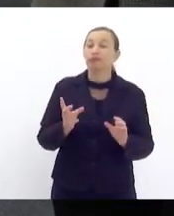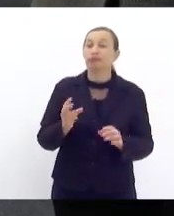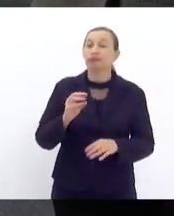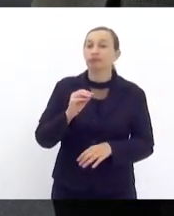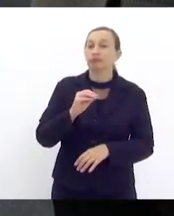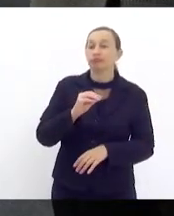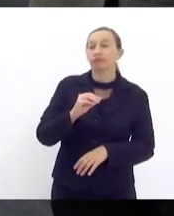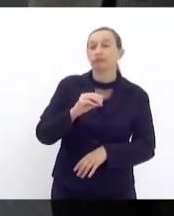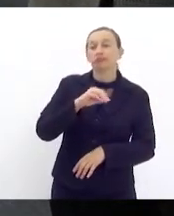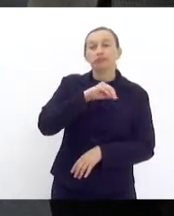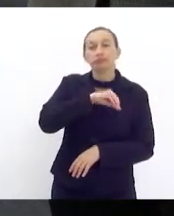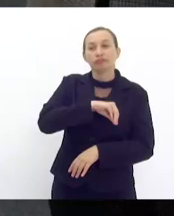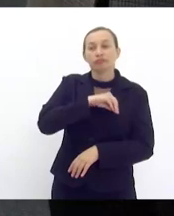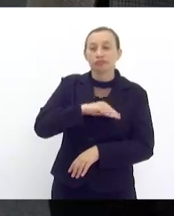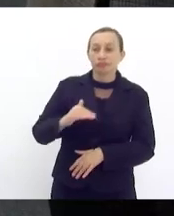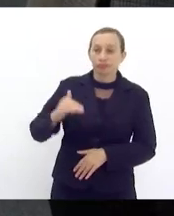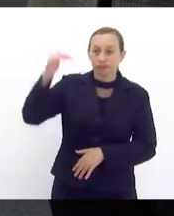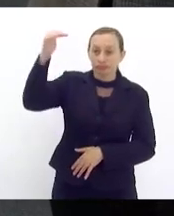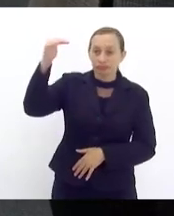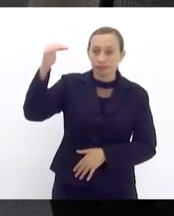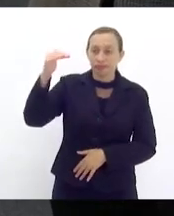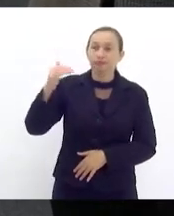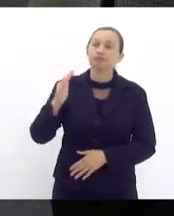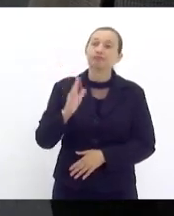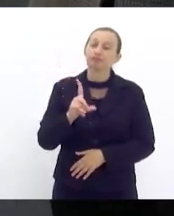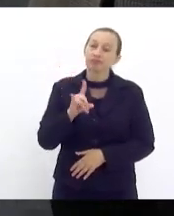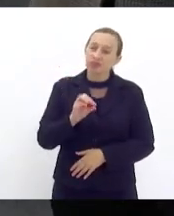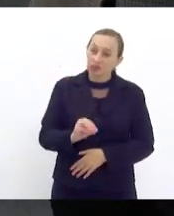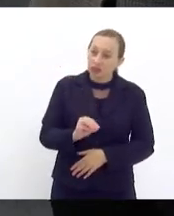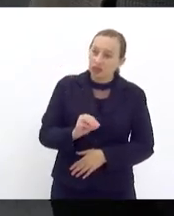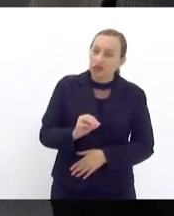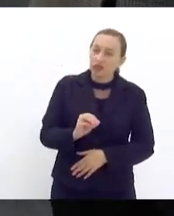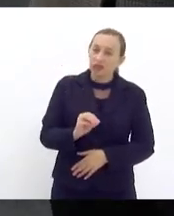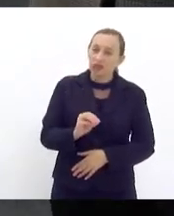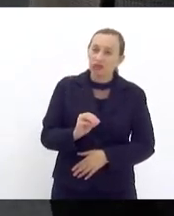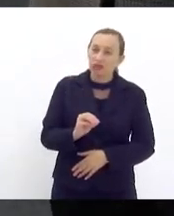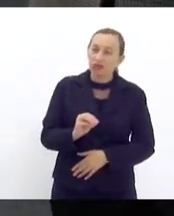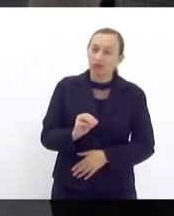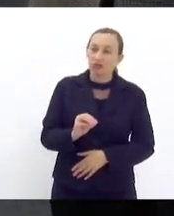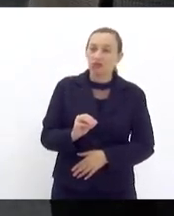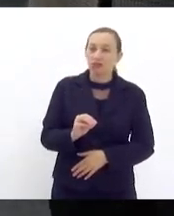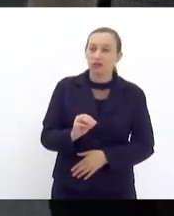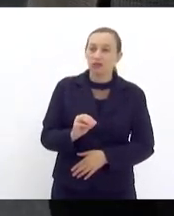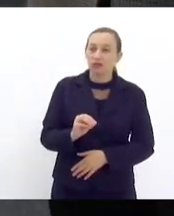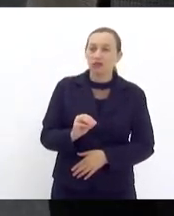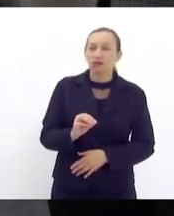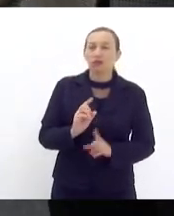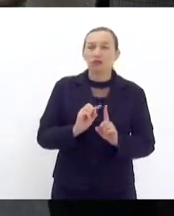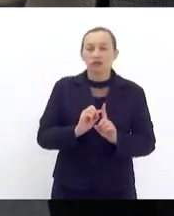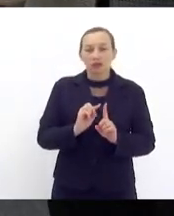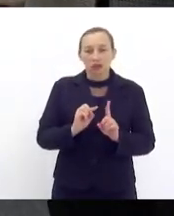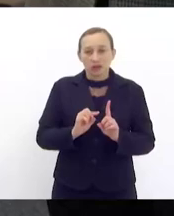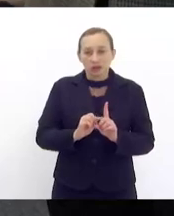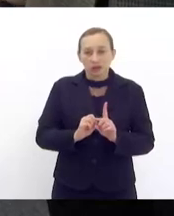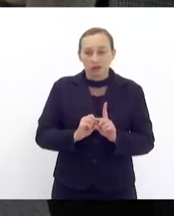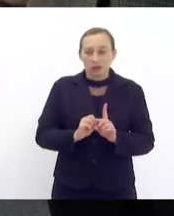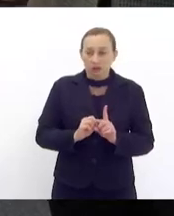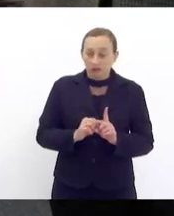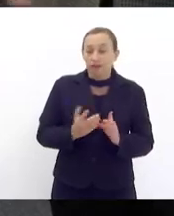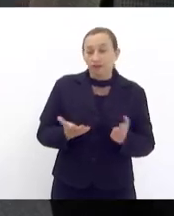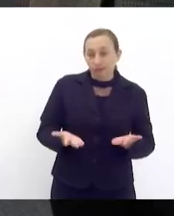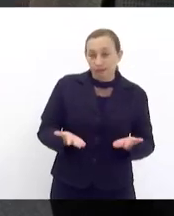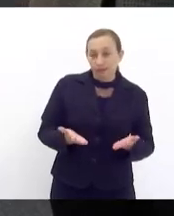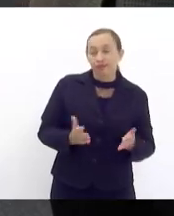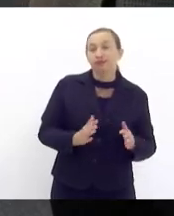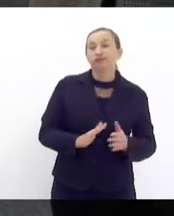na fase adulta porque desde cedo são alcançadas pela gravidez precoce e também